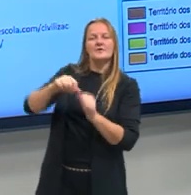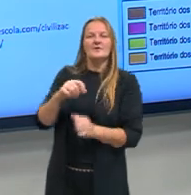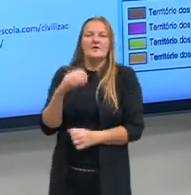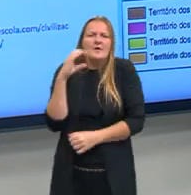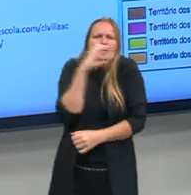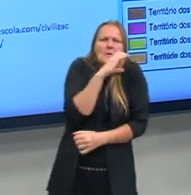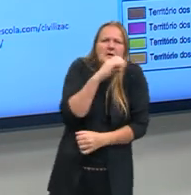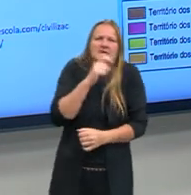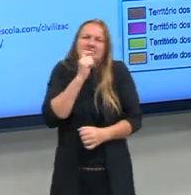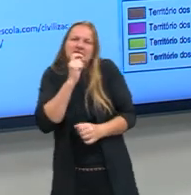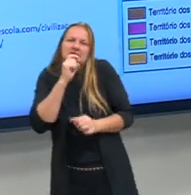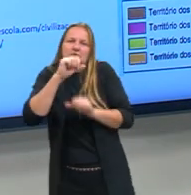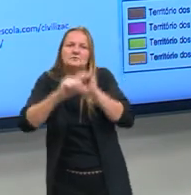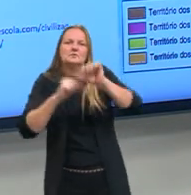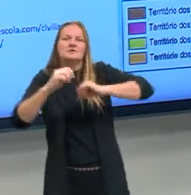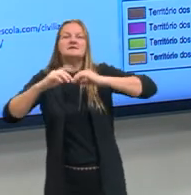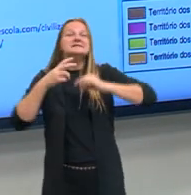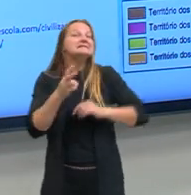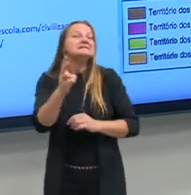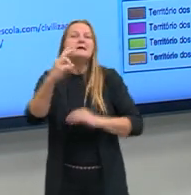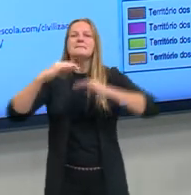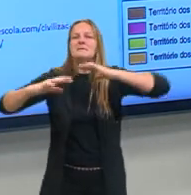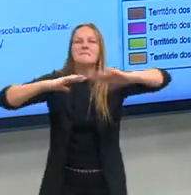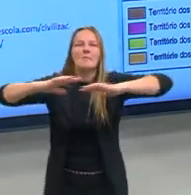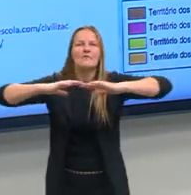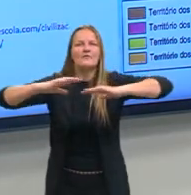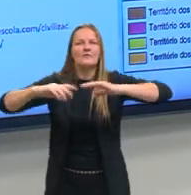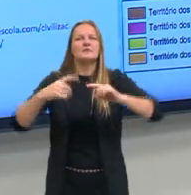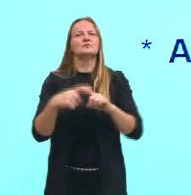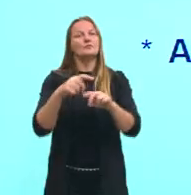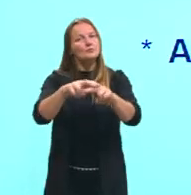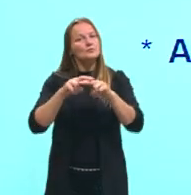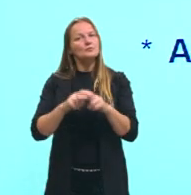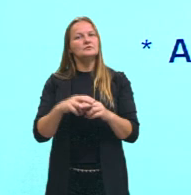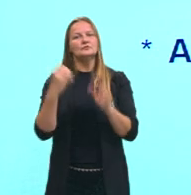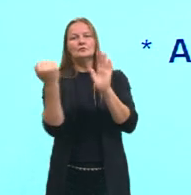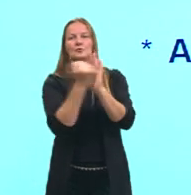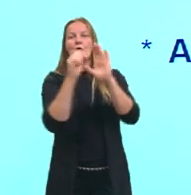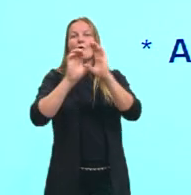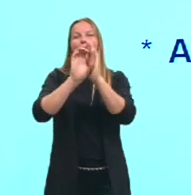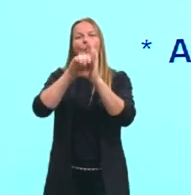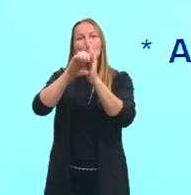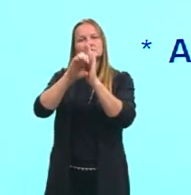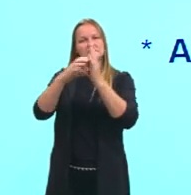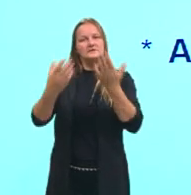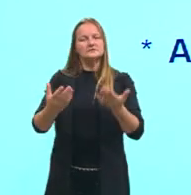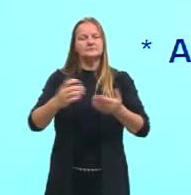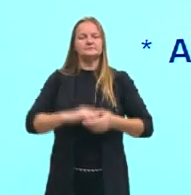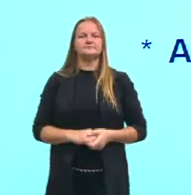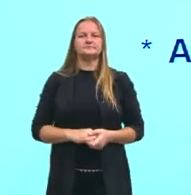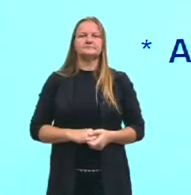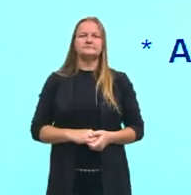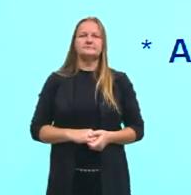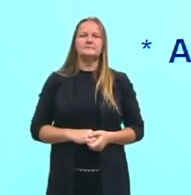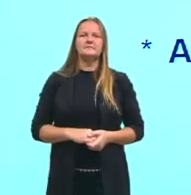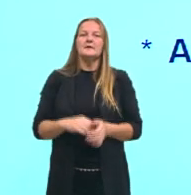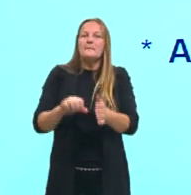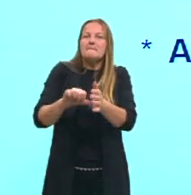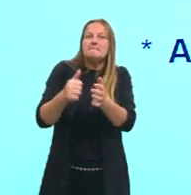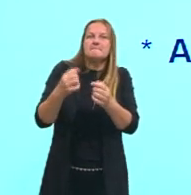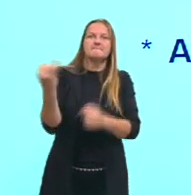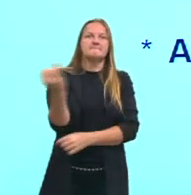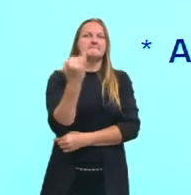frio é algo que está sem o momento certo Então olha entre as principais os principais filósofos